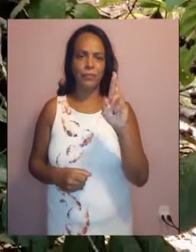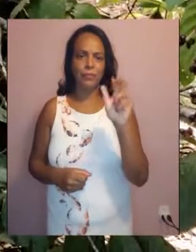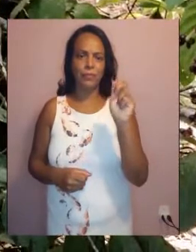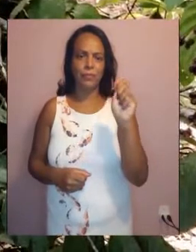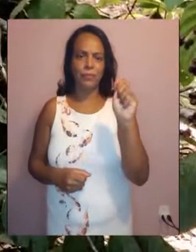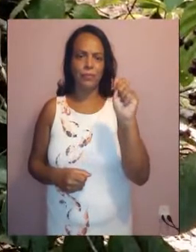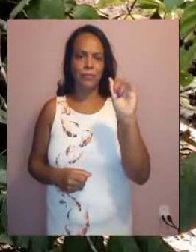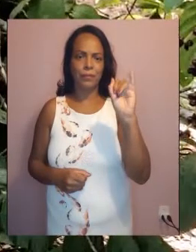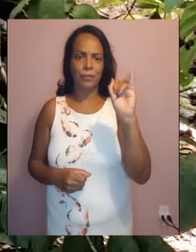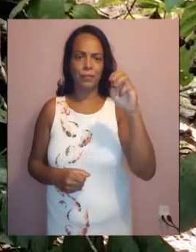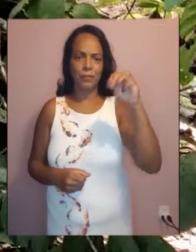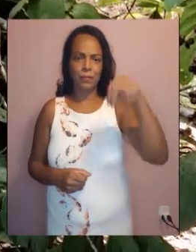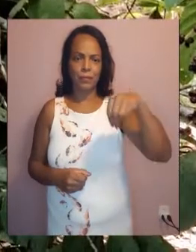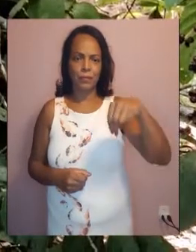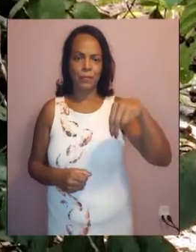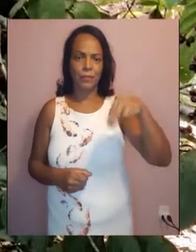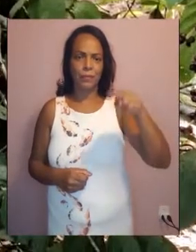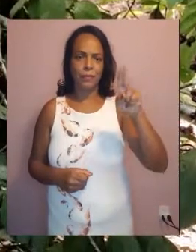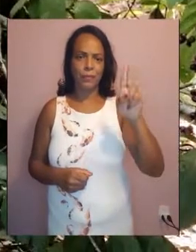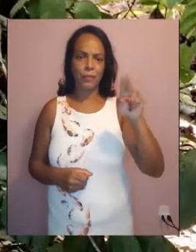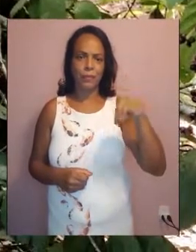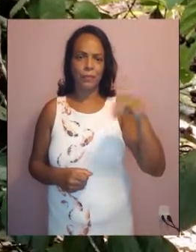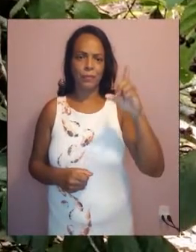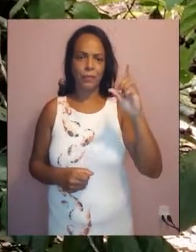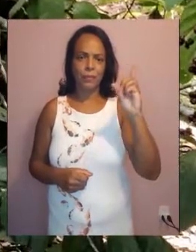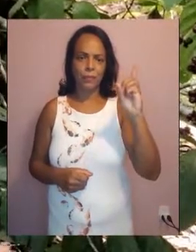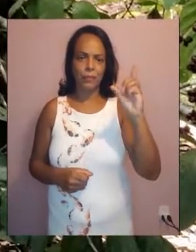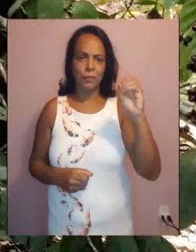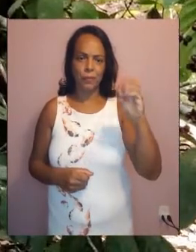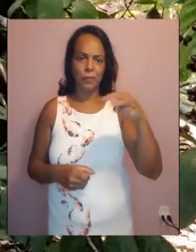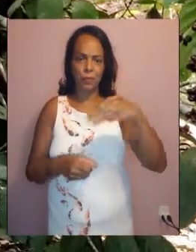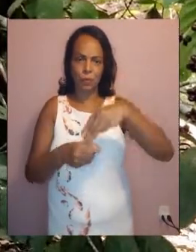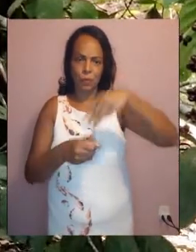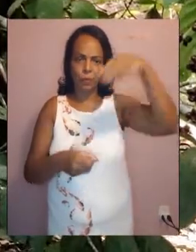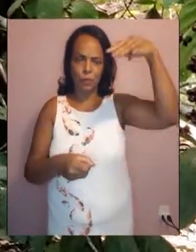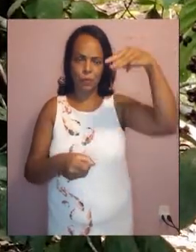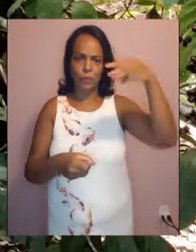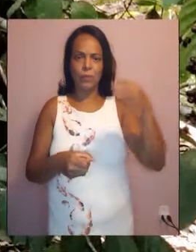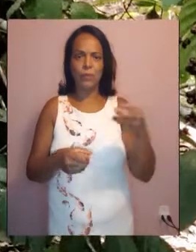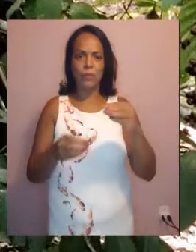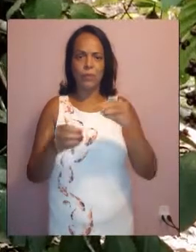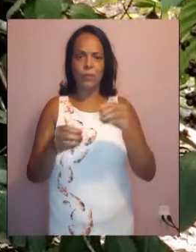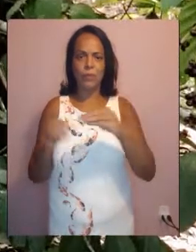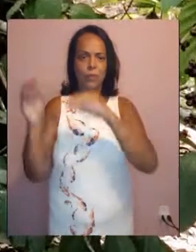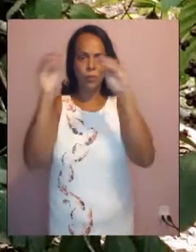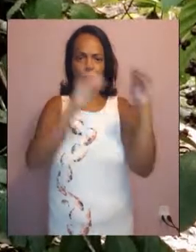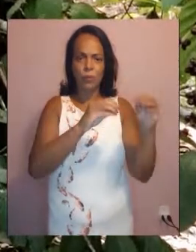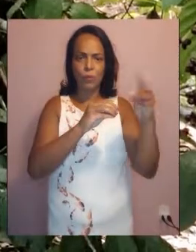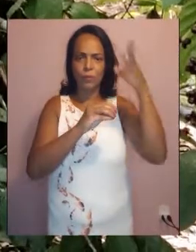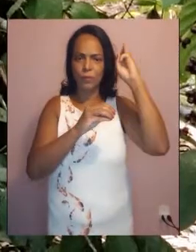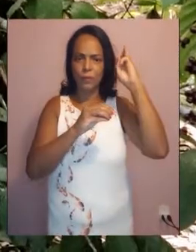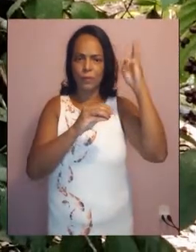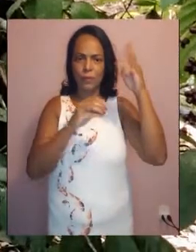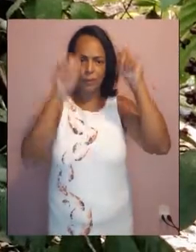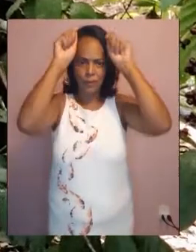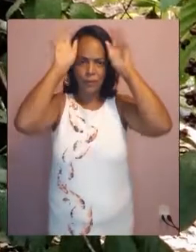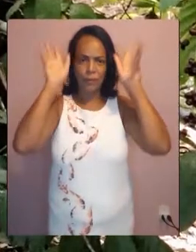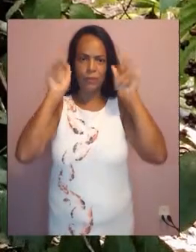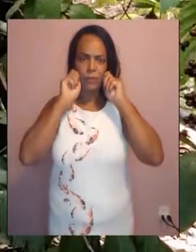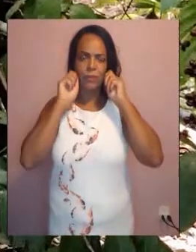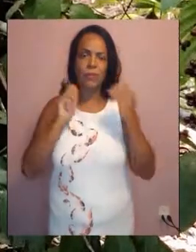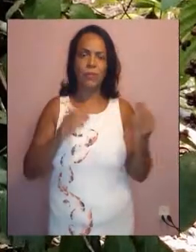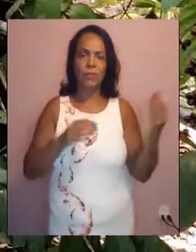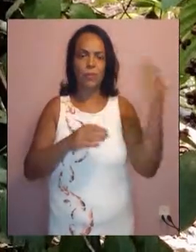o mestre, quando ele chegou aqui, ele veio a trabalhar como seringueiro, mas ele não chegou devendo, porque